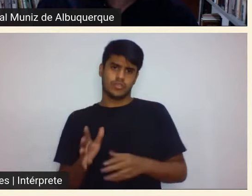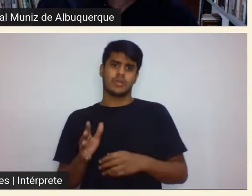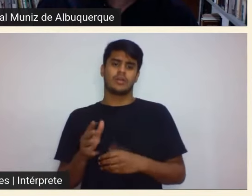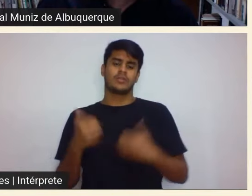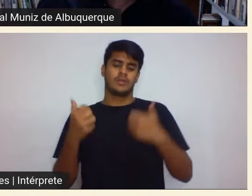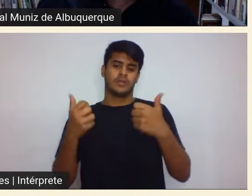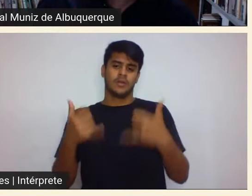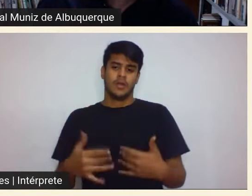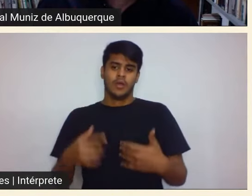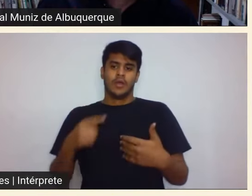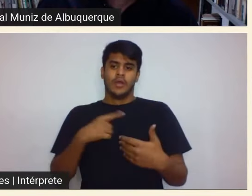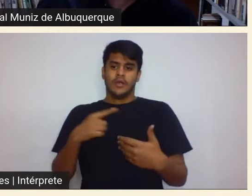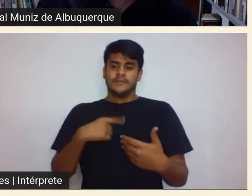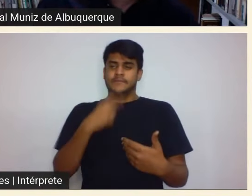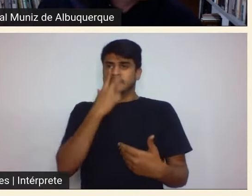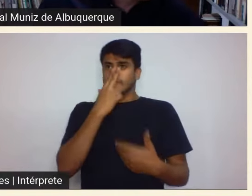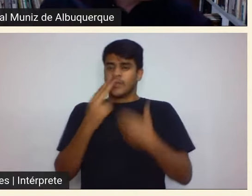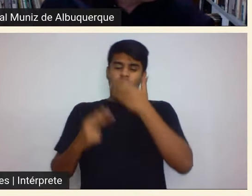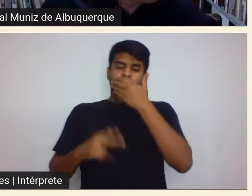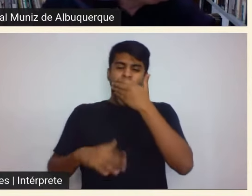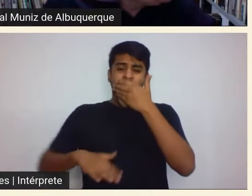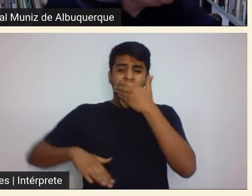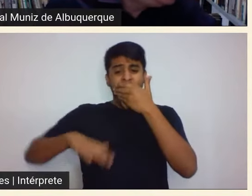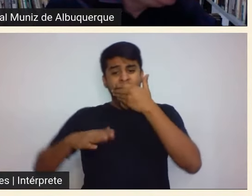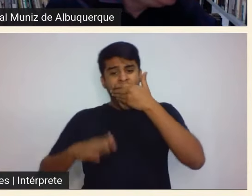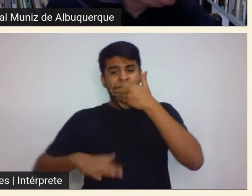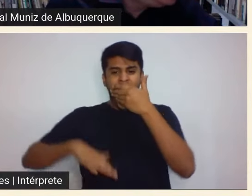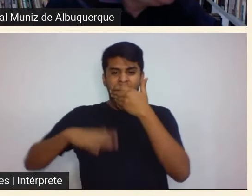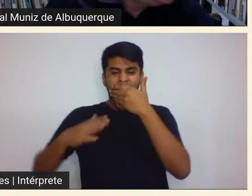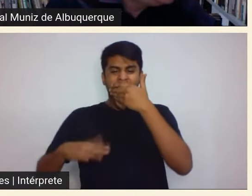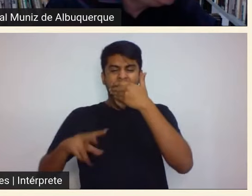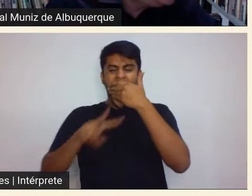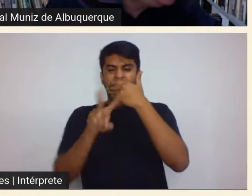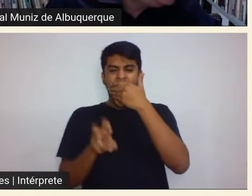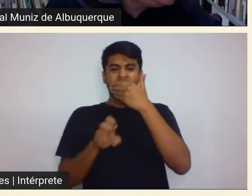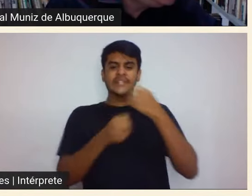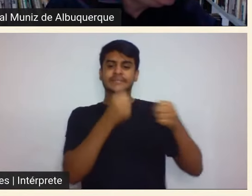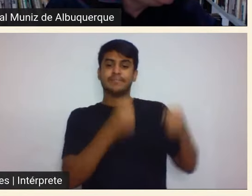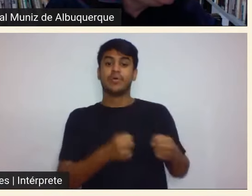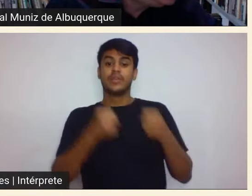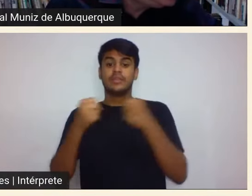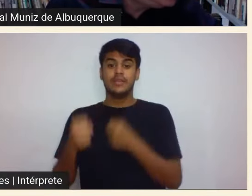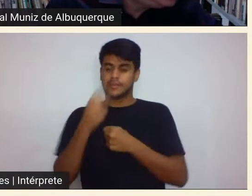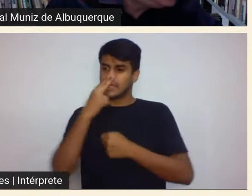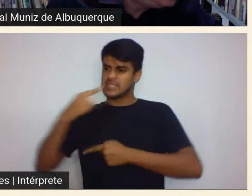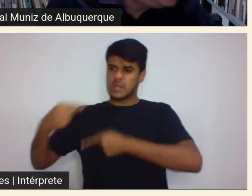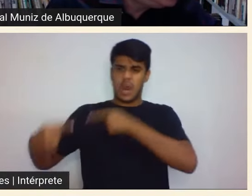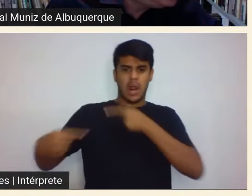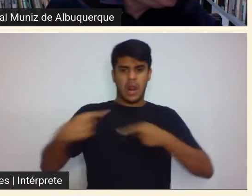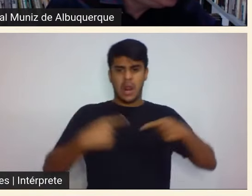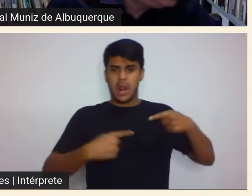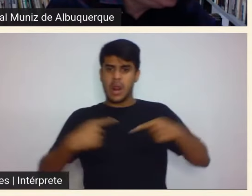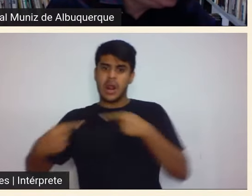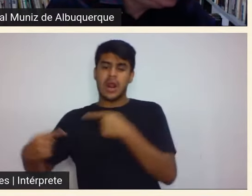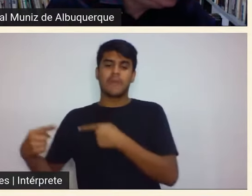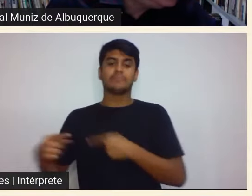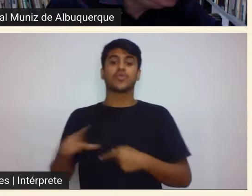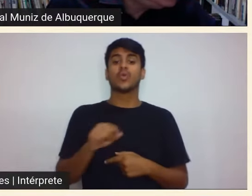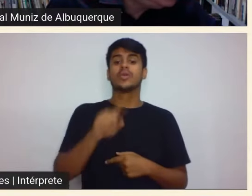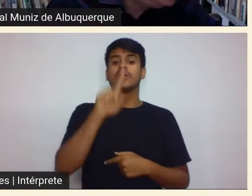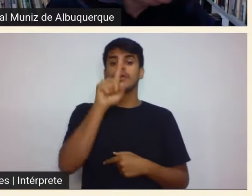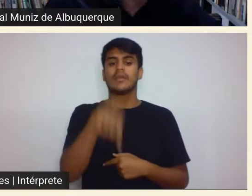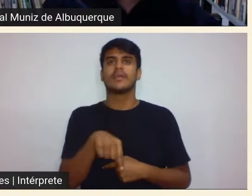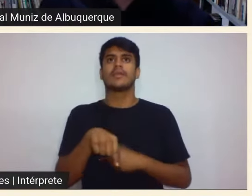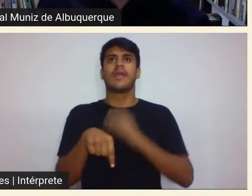essa relativização, então, nesses jogos de poder, nessas disputas pela agência do que se constitui como